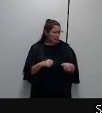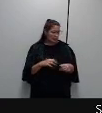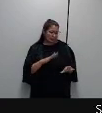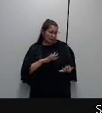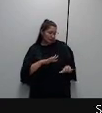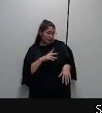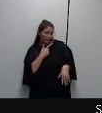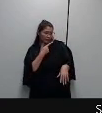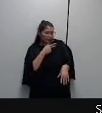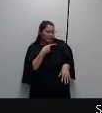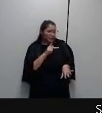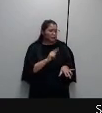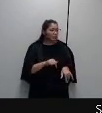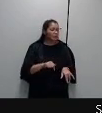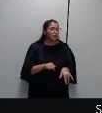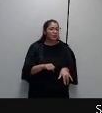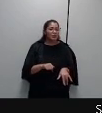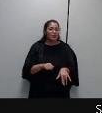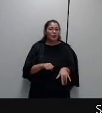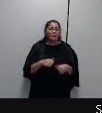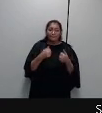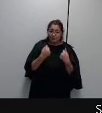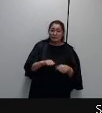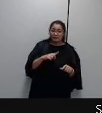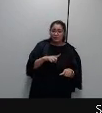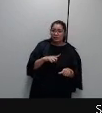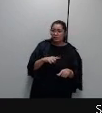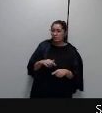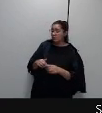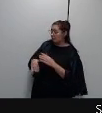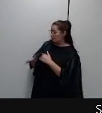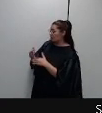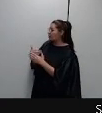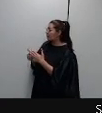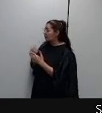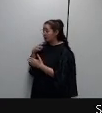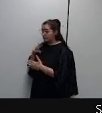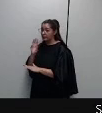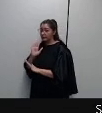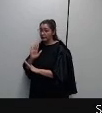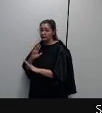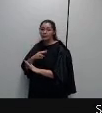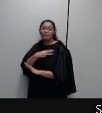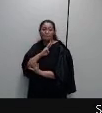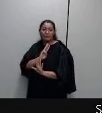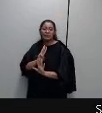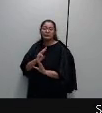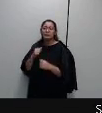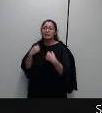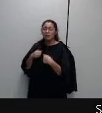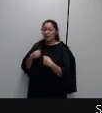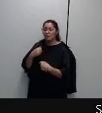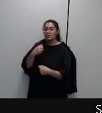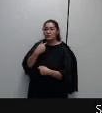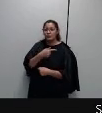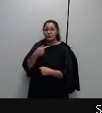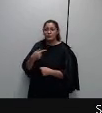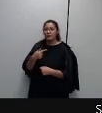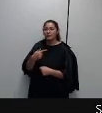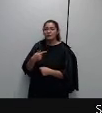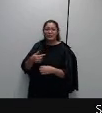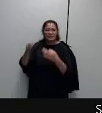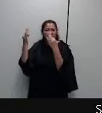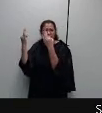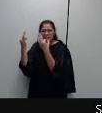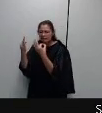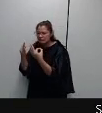não pode até que nós fazemos aliás Aliás ministro-presidente a súmula 7 tem Exatamente esse